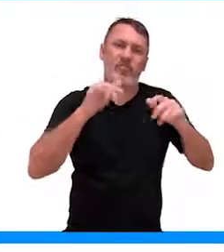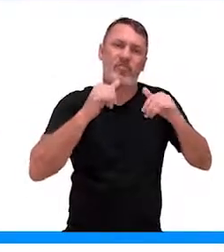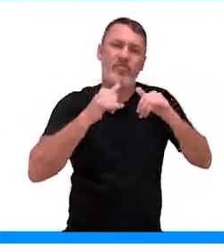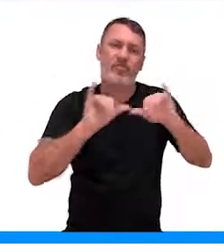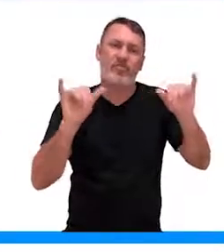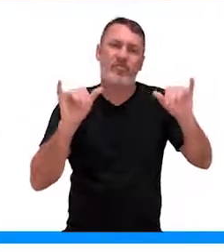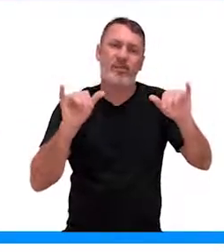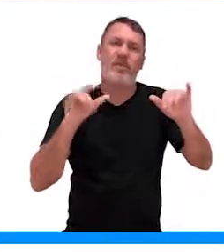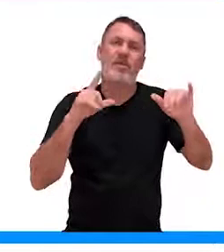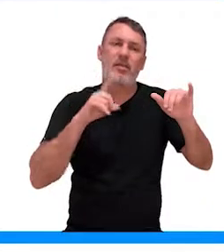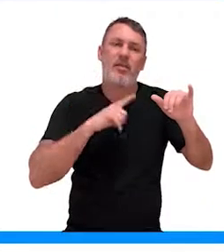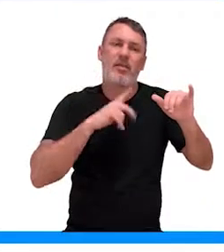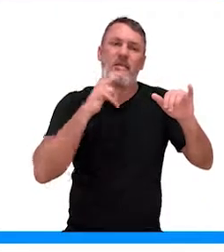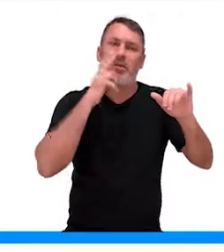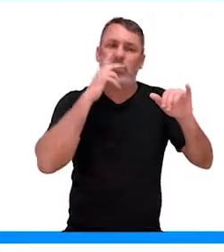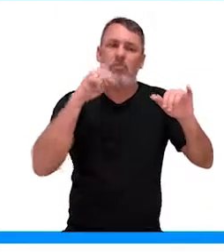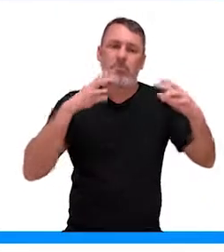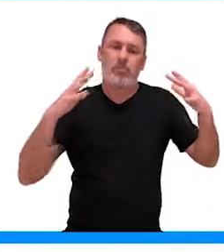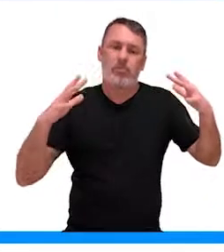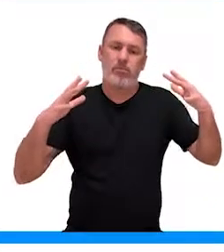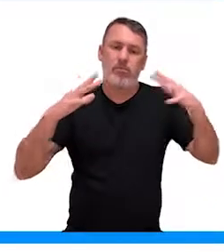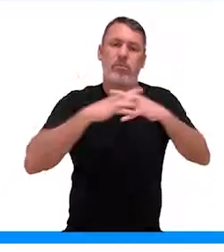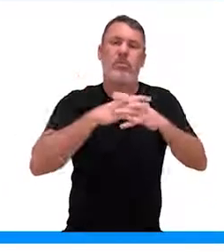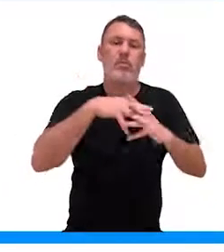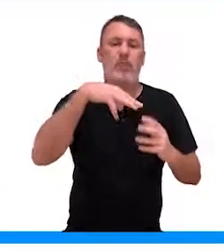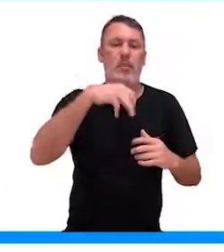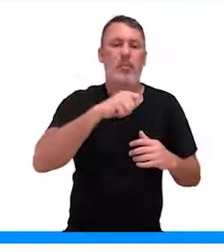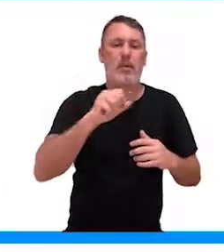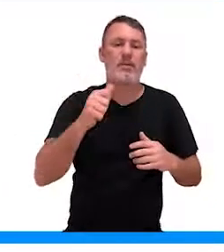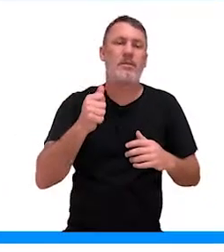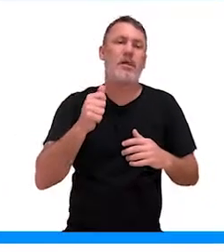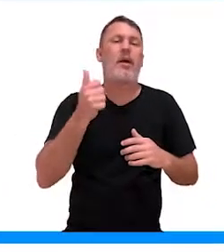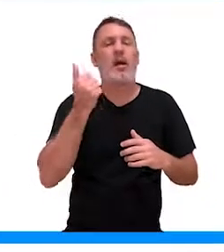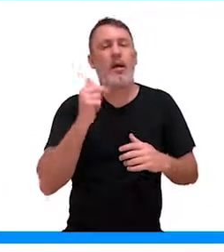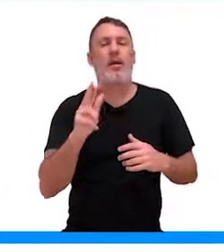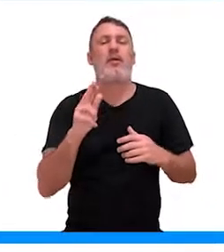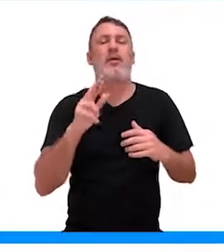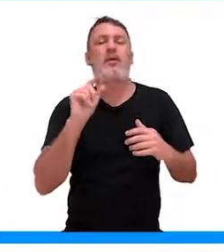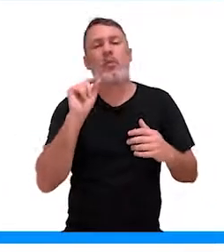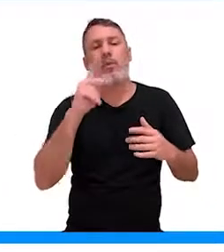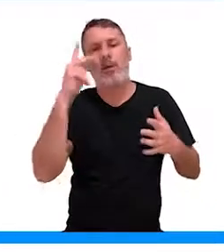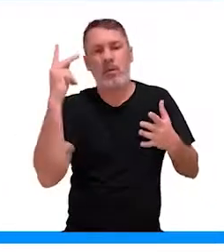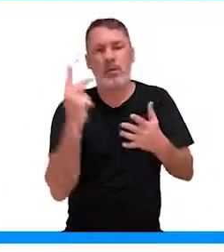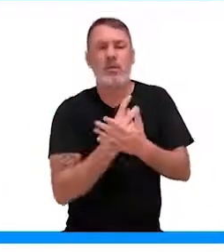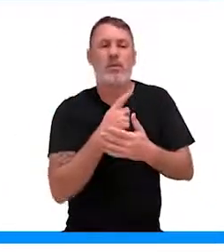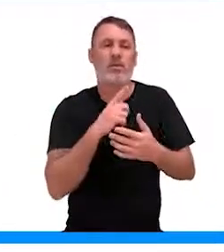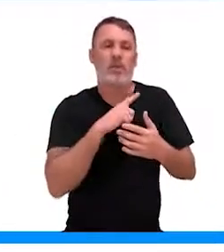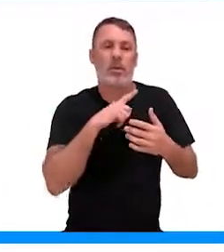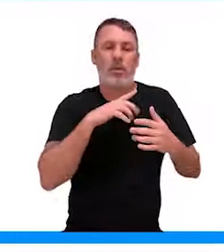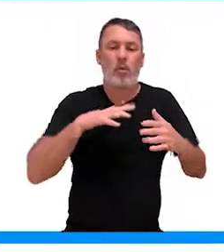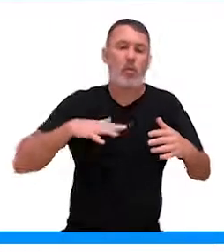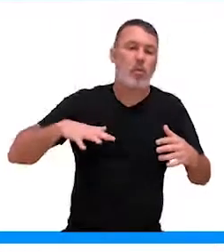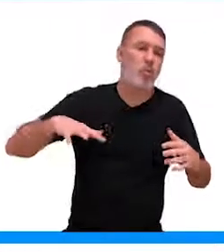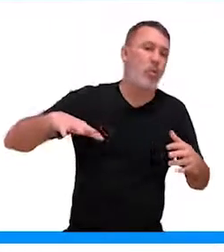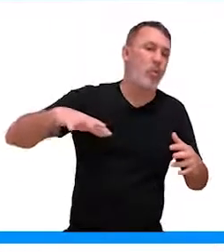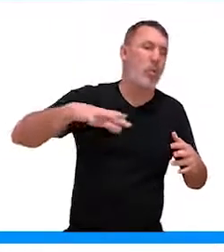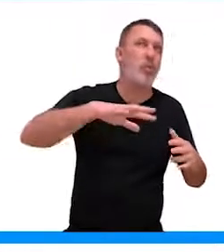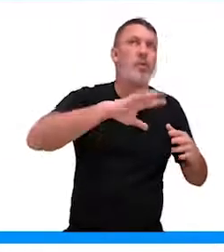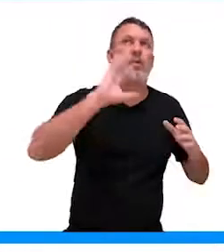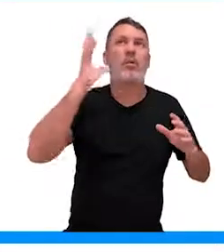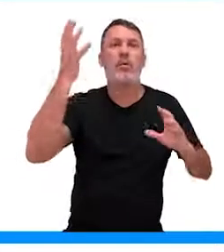corrente quente, existe aqui na verdade um encontro de massas de ar que faz com que toda a umidade ela